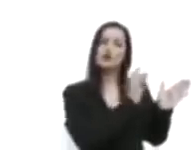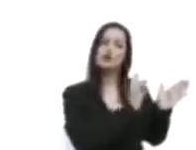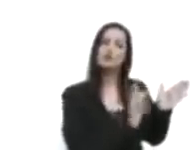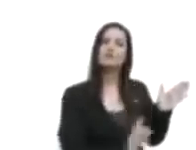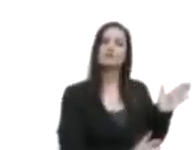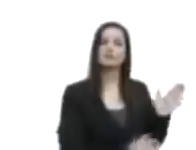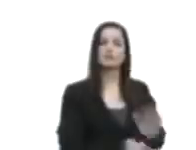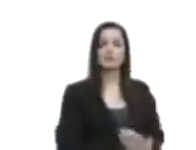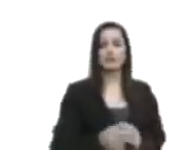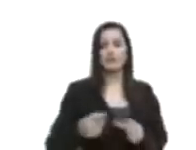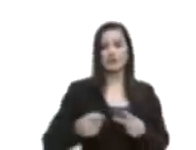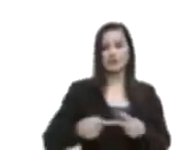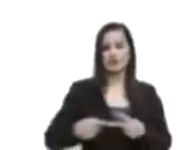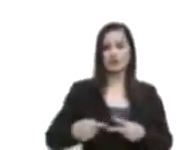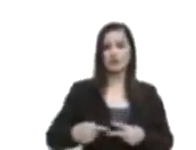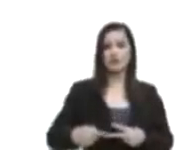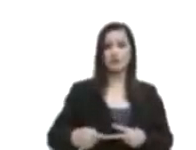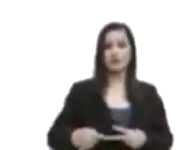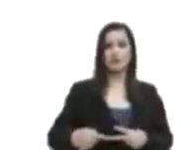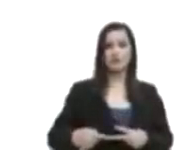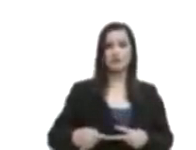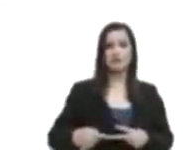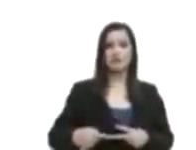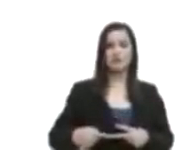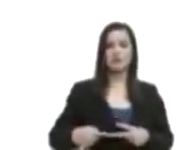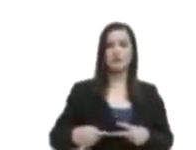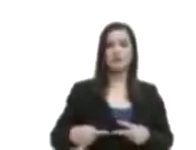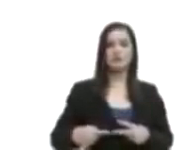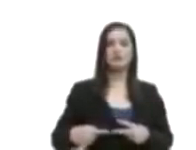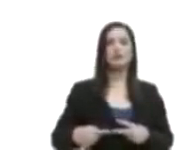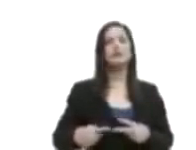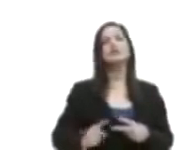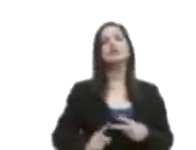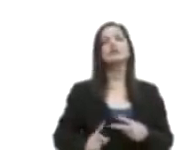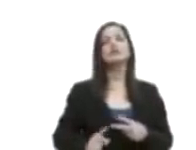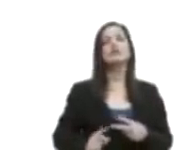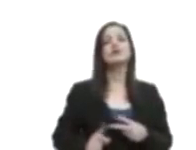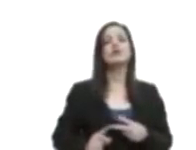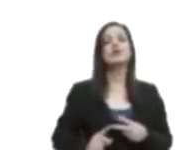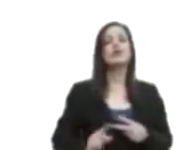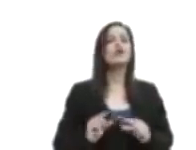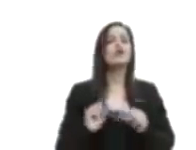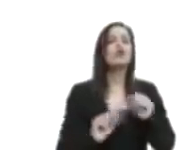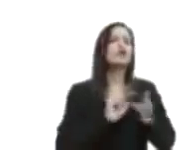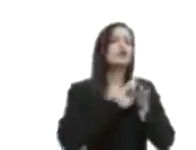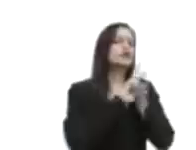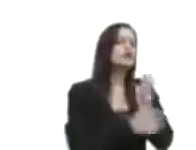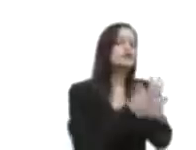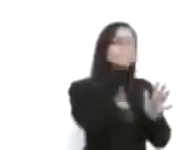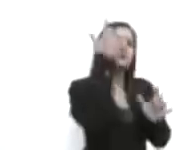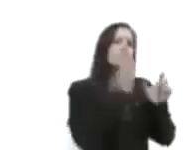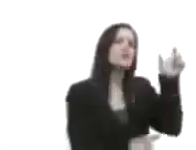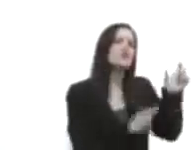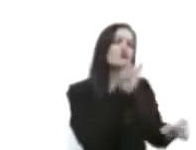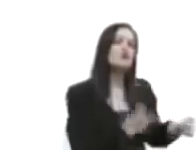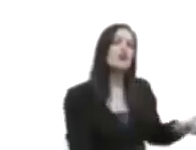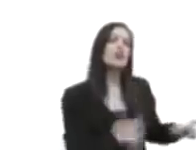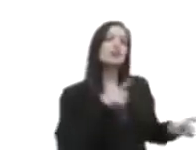Segundo, quais categorias de pessoas possuem as bem-aventuranças? Seriam